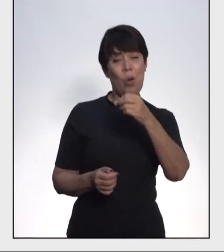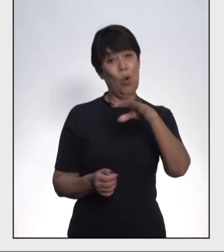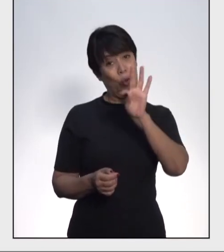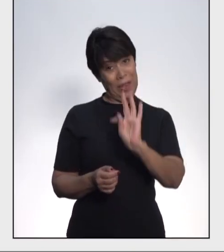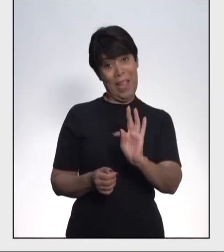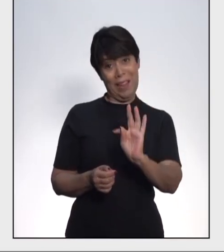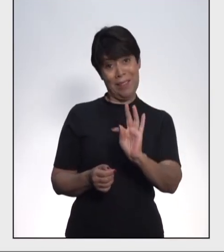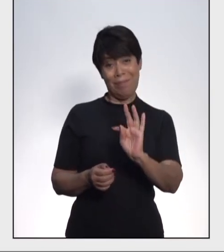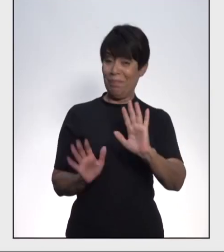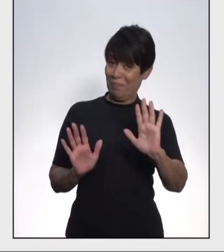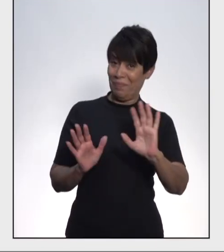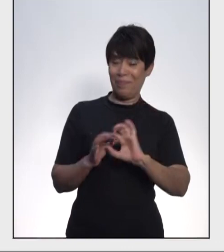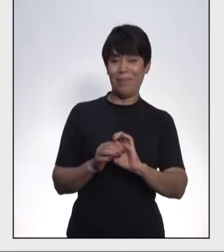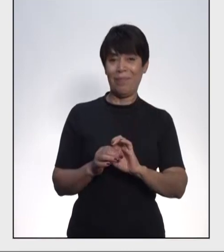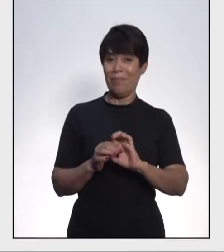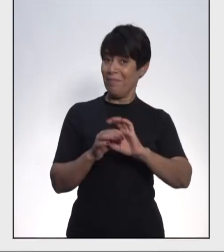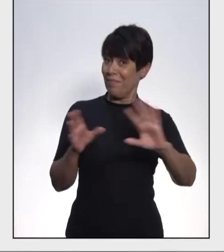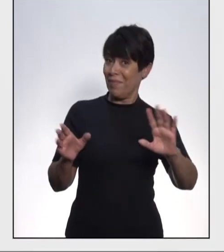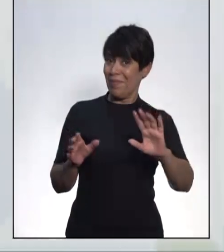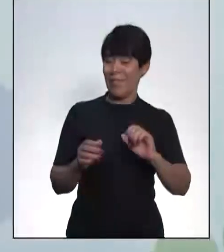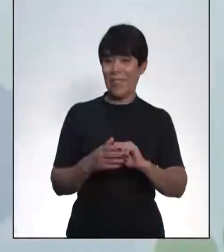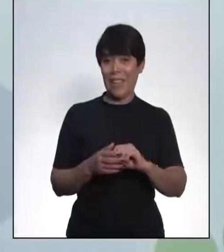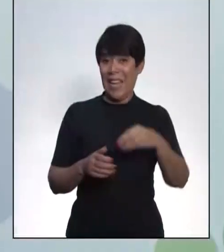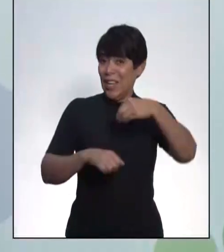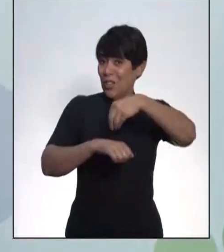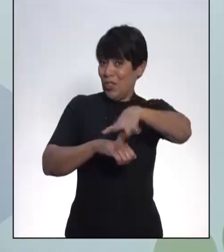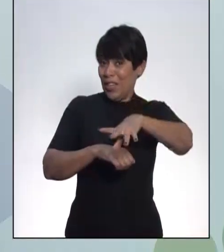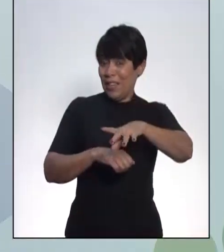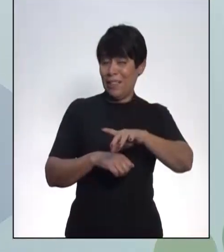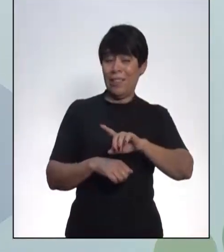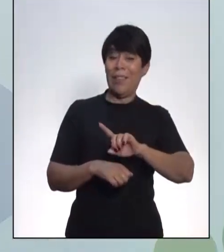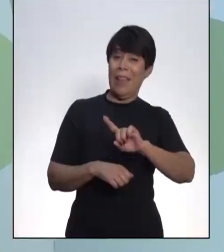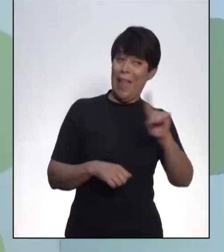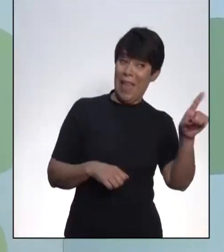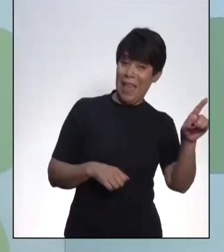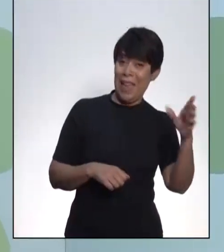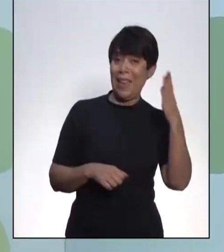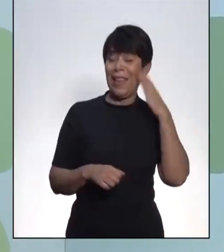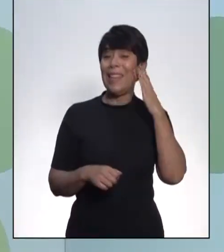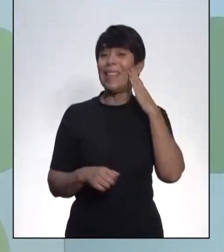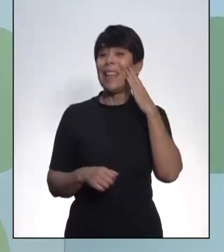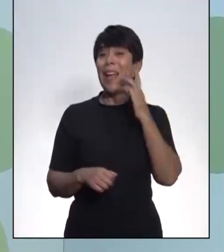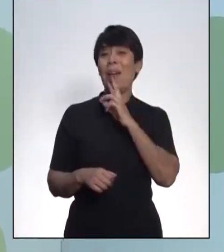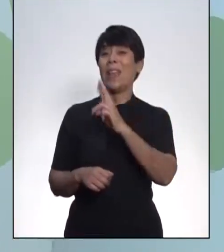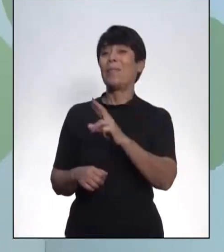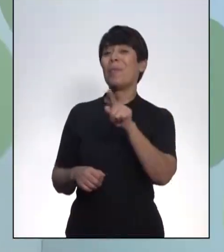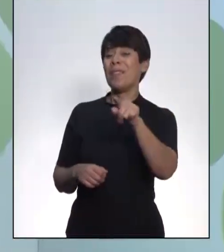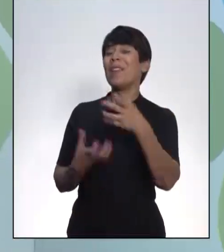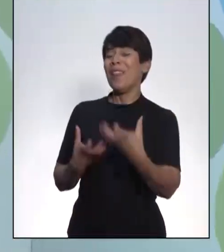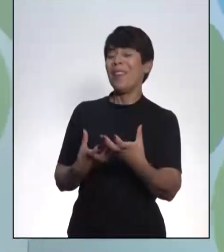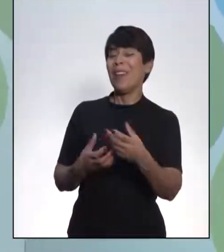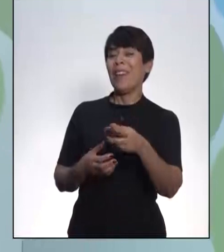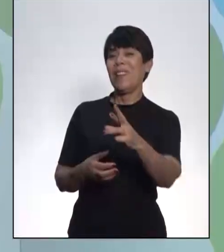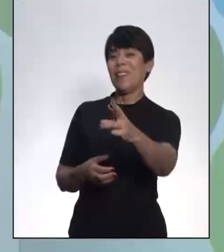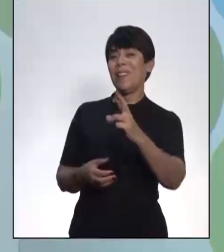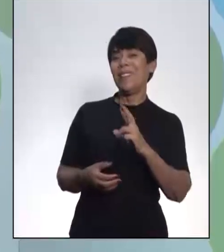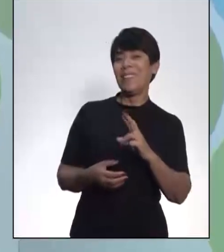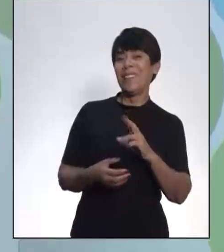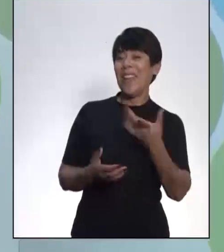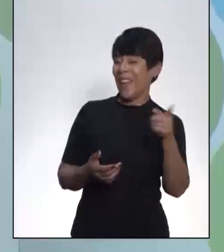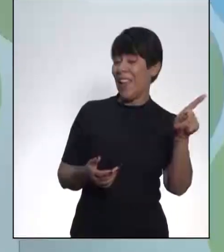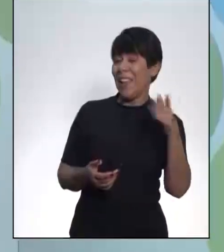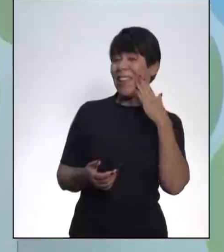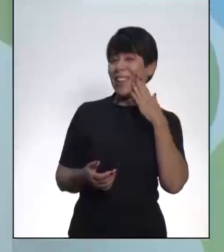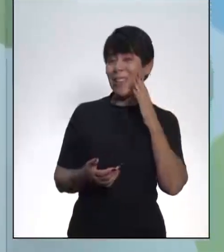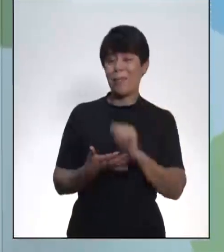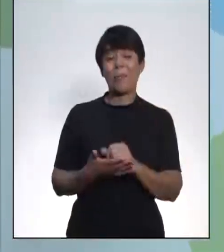ser solidário? Ou ele não falou, mas ele sabe o que ele quer. Ele sabe. Ele sabe qual é a sua que resposta ele espera de você.